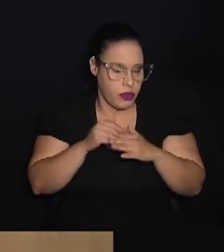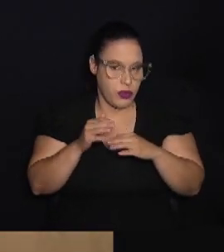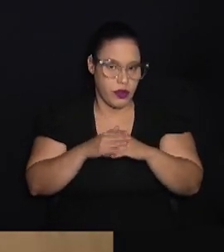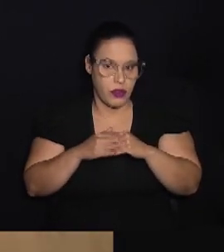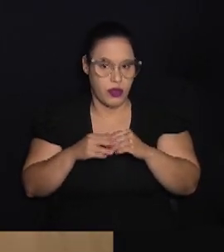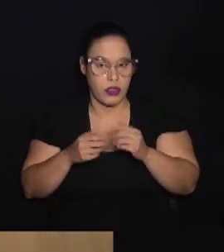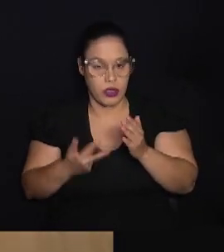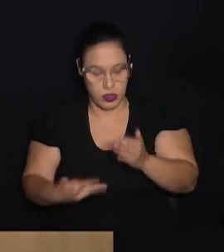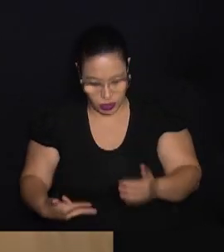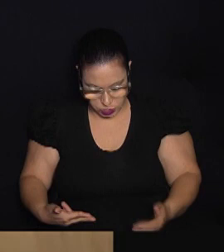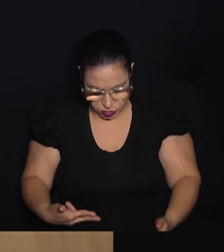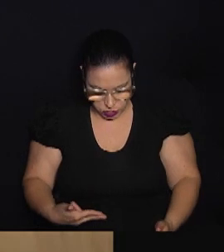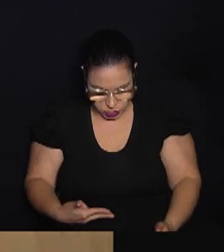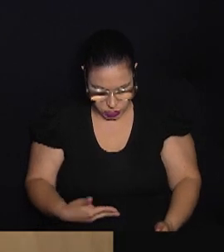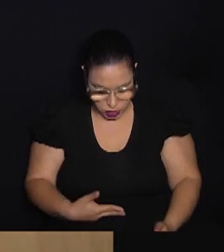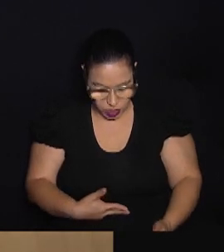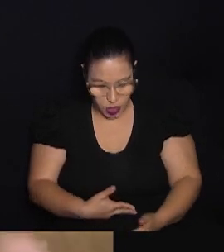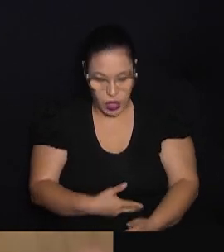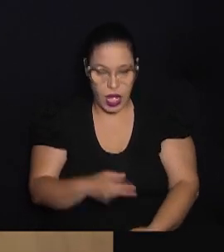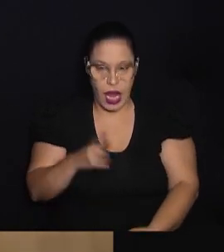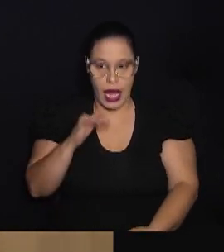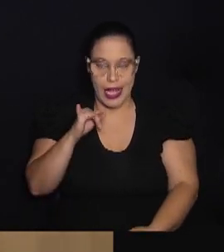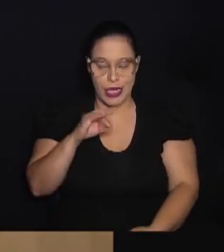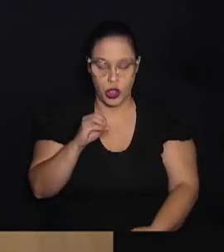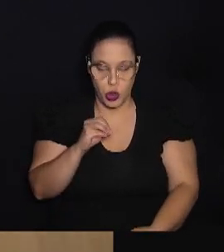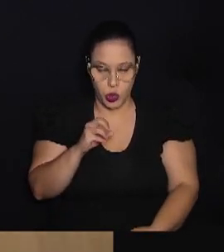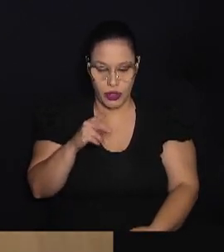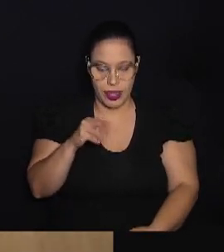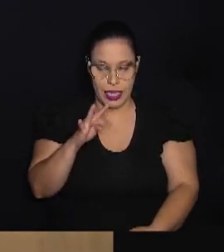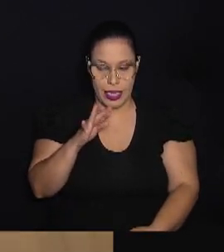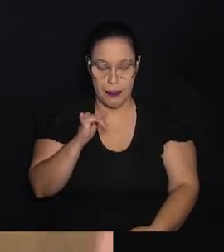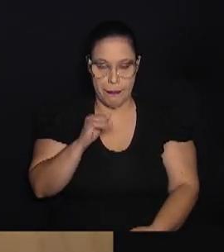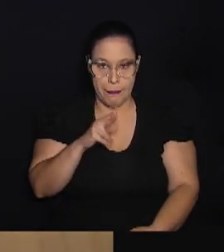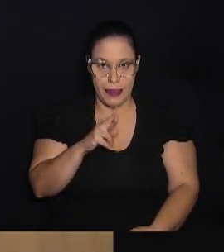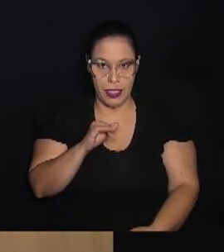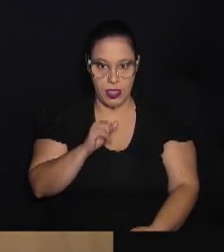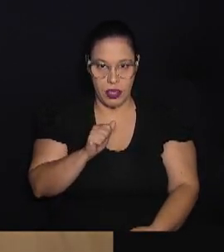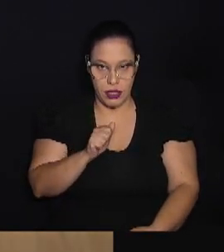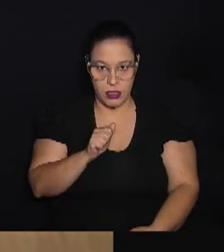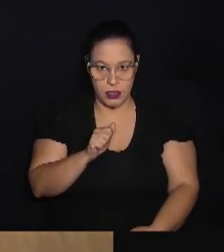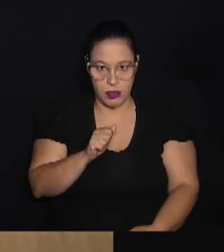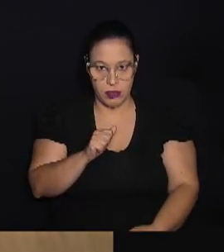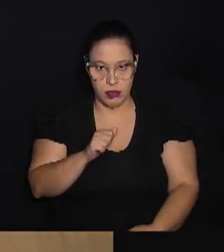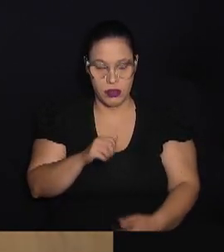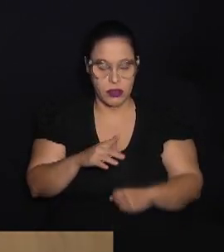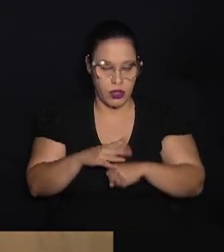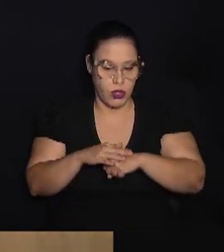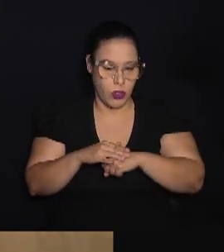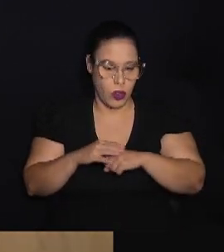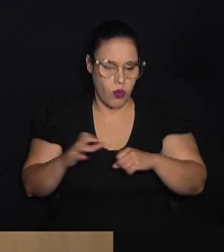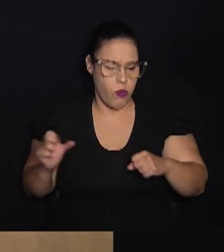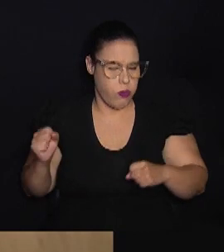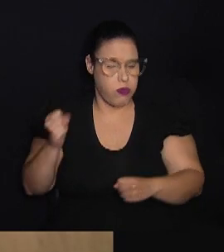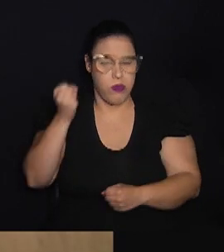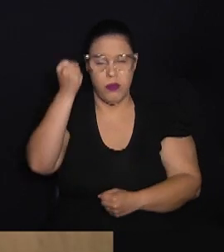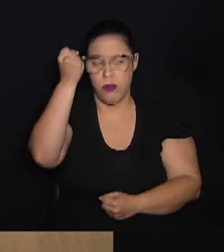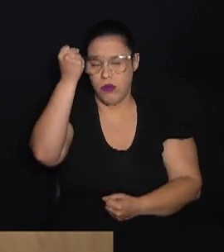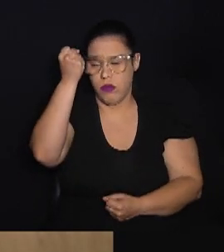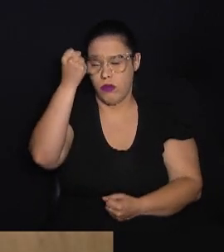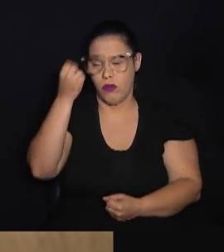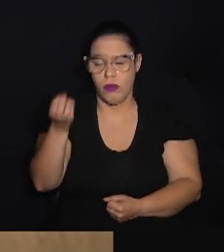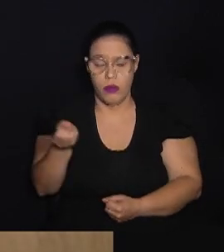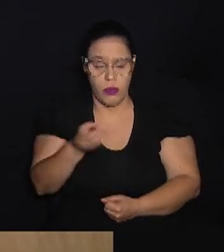cirurgia, de radioterapia, de quimioterapia. E nas doenças avançadas, a gente já tem incorporação de